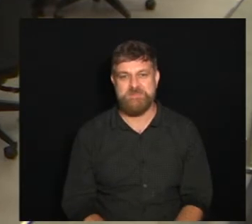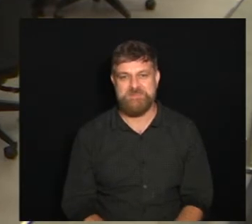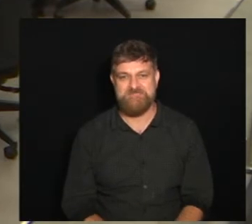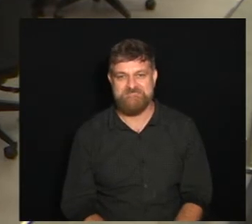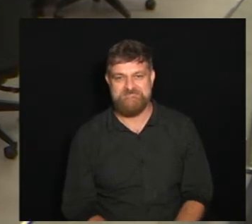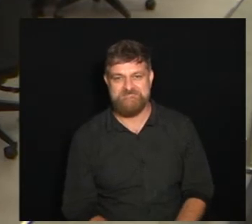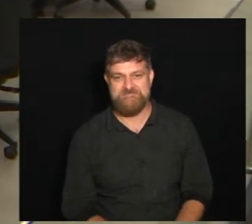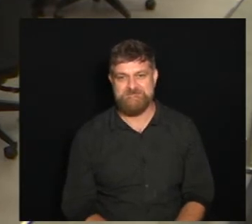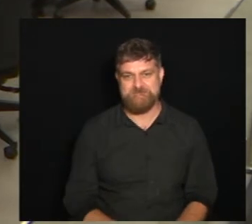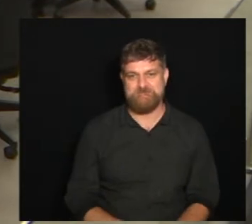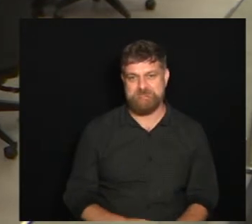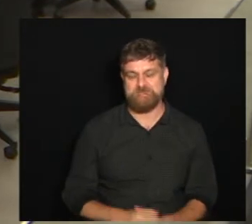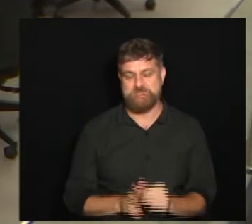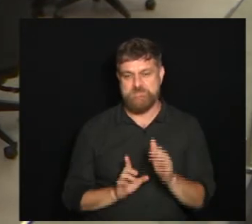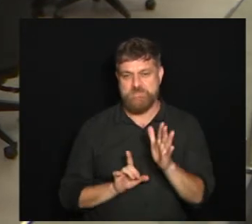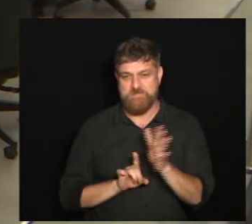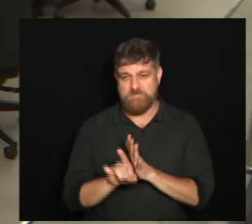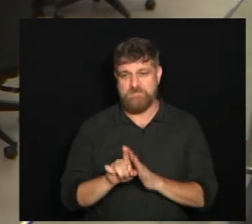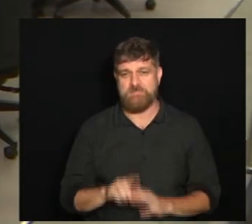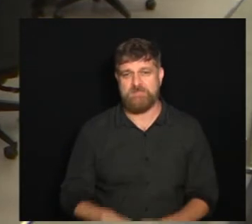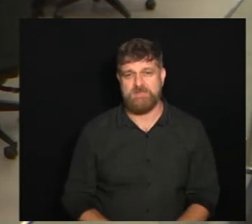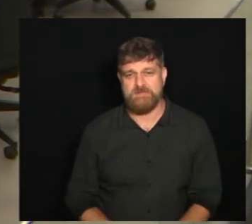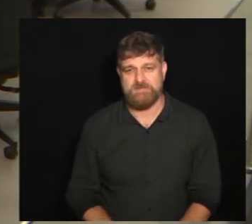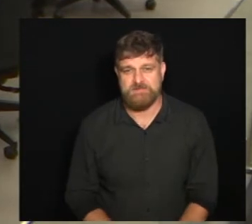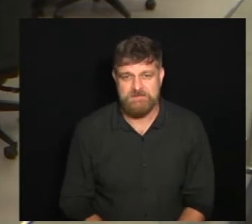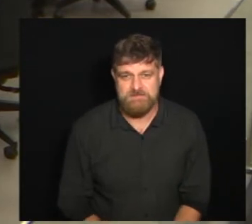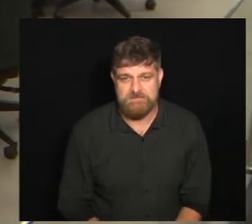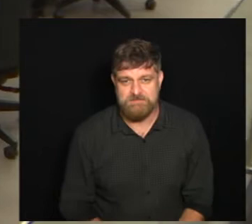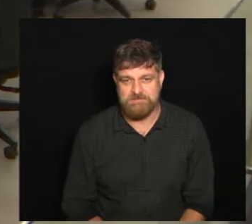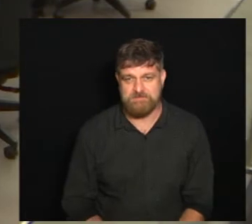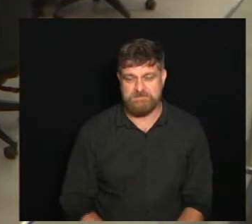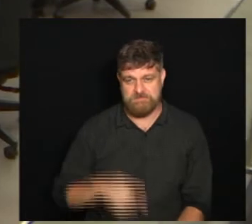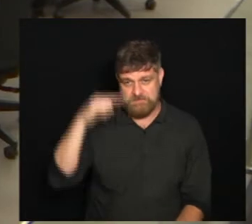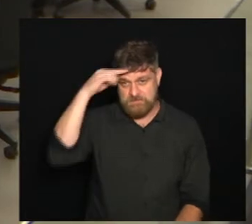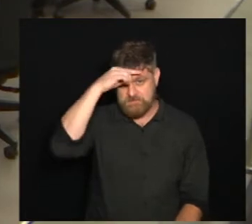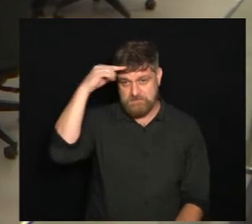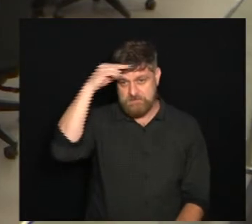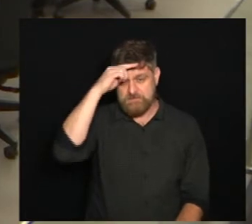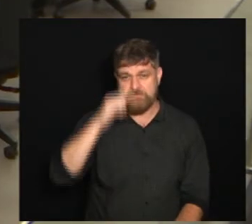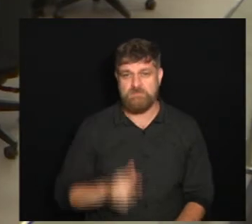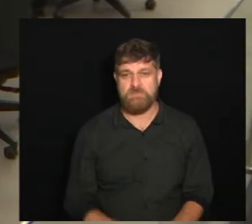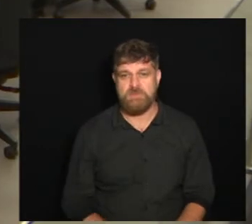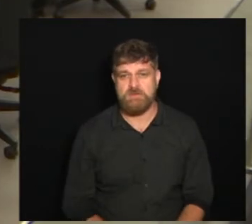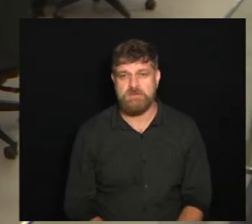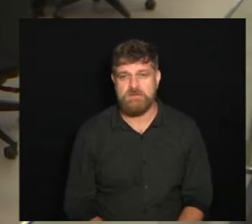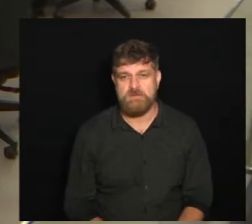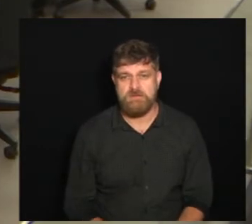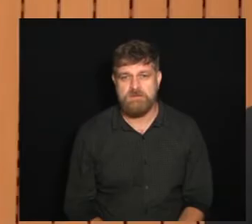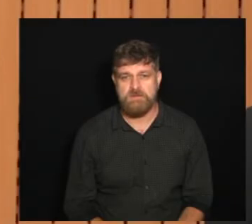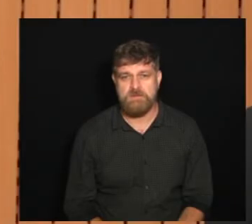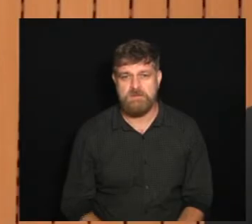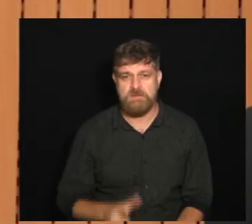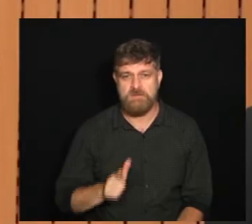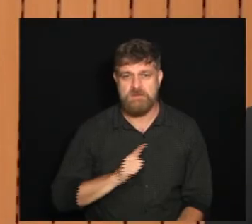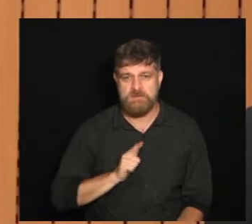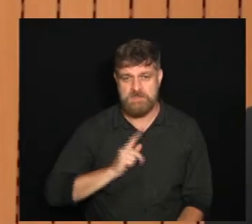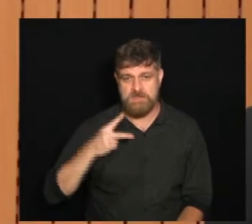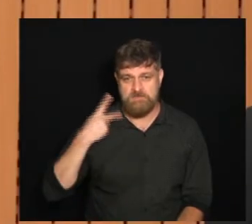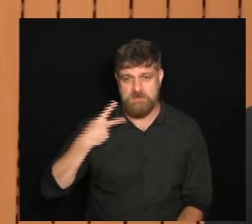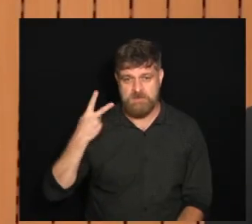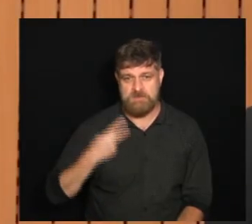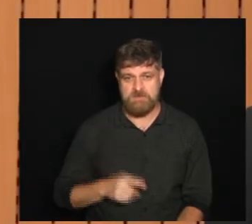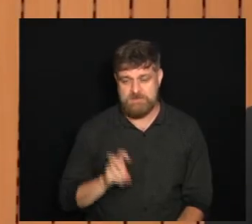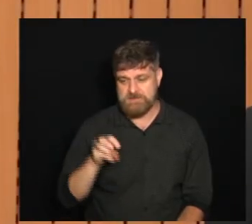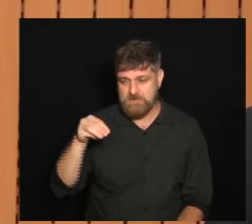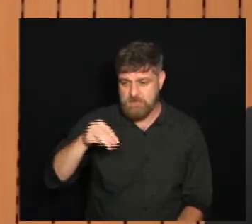Eu indago do vereador Felipe Marquesi se há vereadores inscritos no pequeno expediente